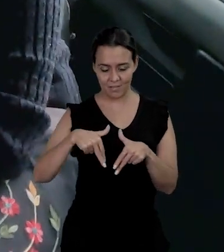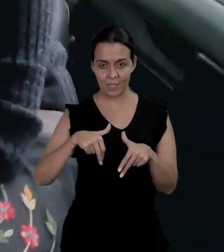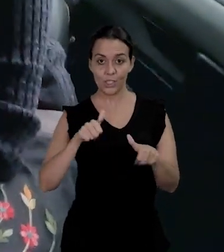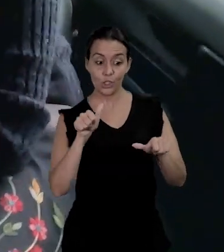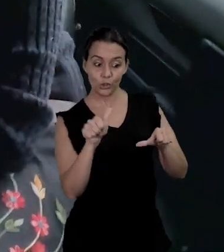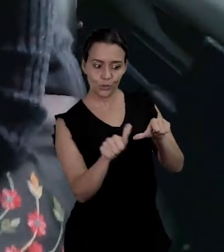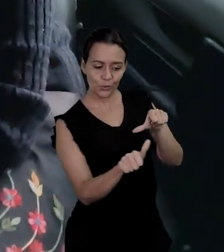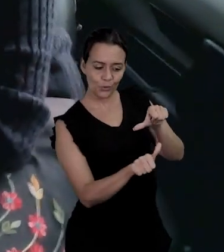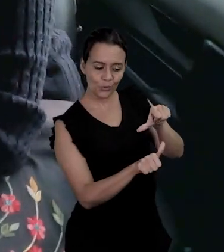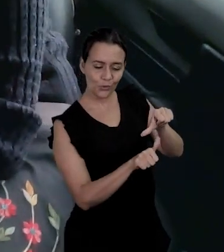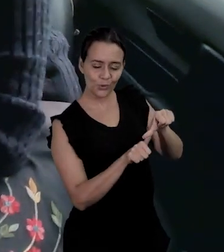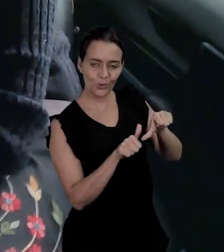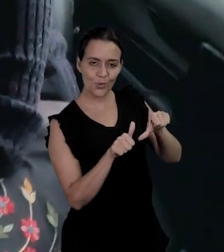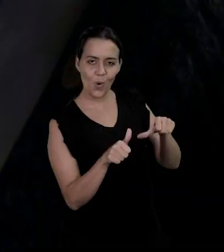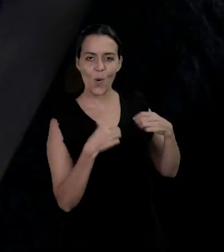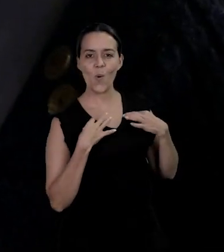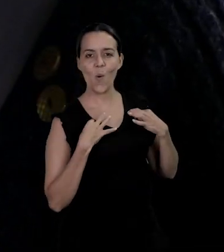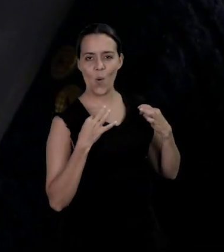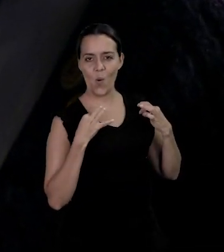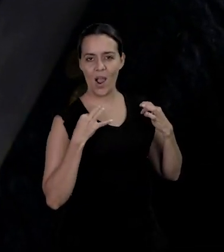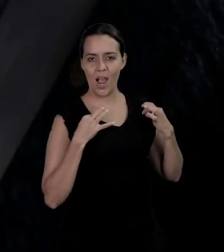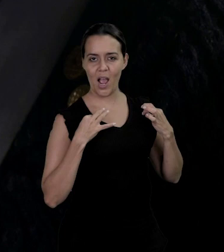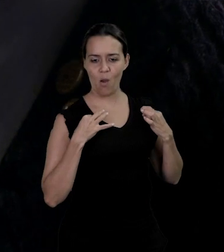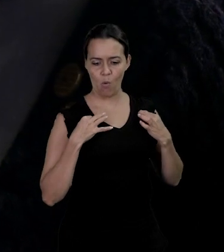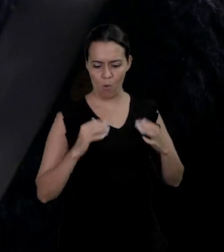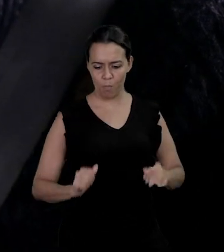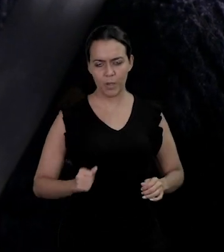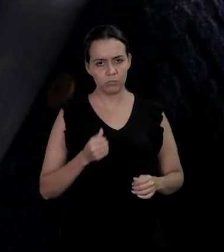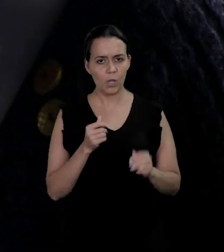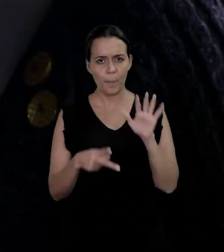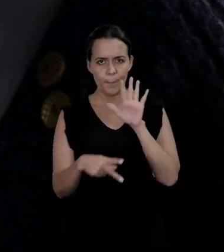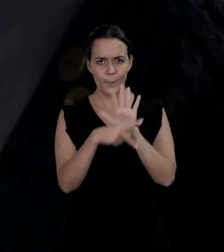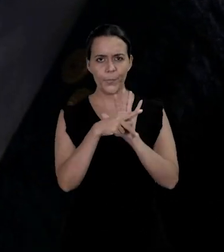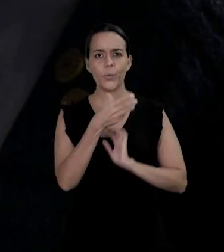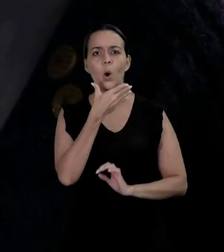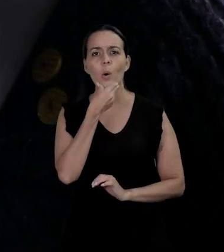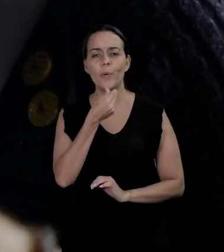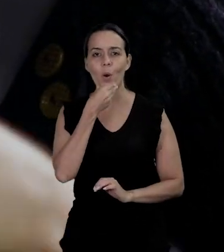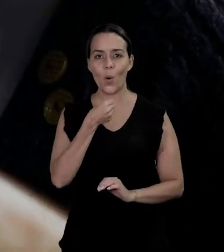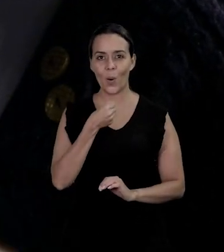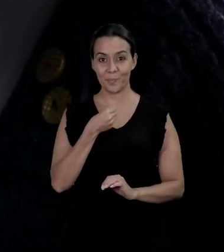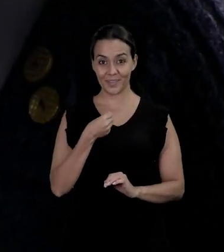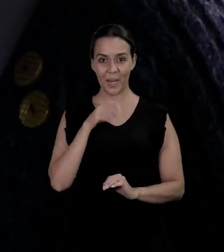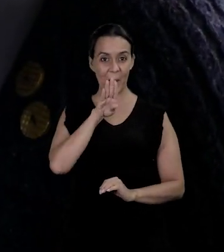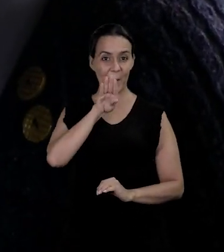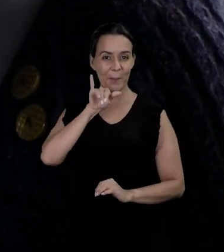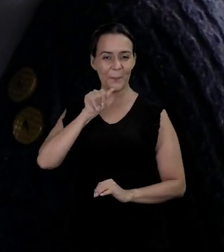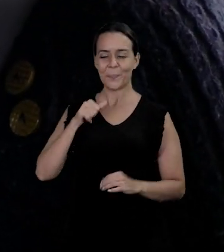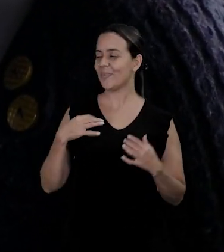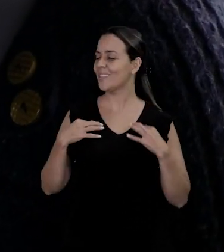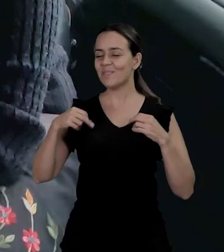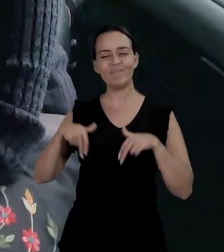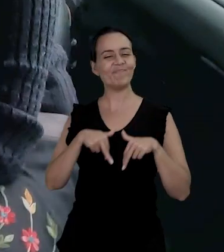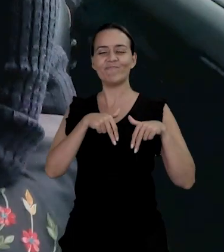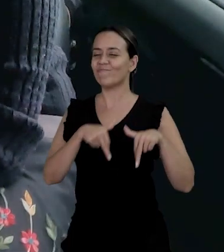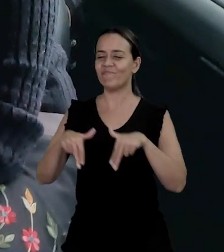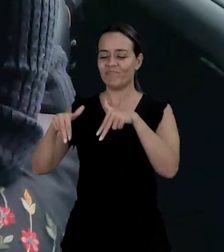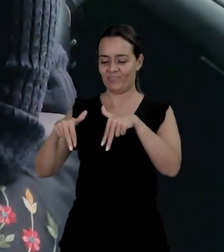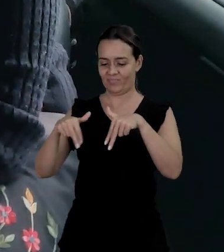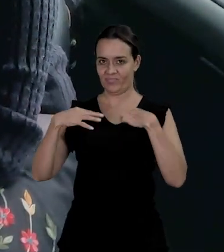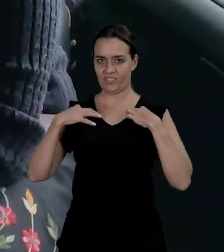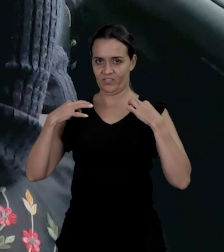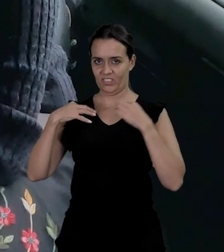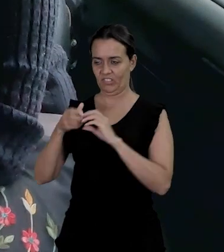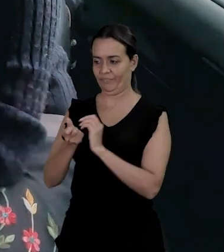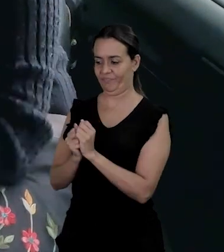Bia. E aí ela foi dar uma volta, colocou outra roupa na Bia, uma roupa tida como roupa de menino, né? E aí Bia